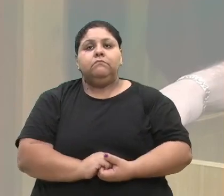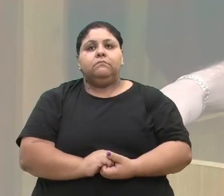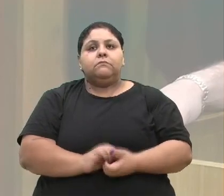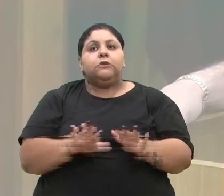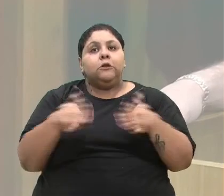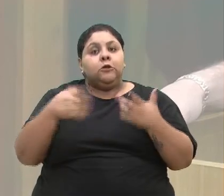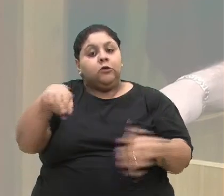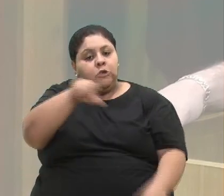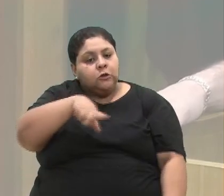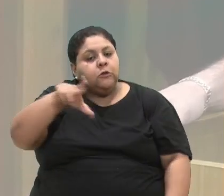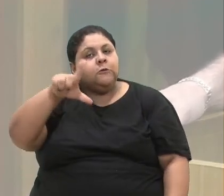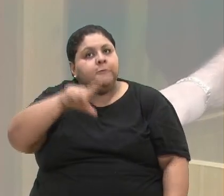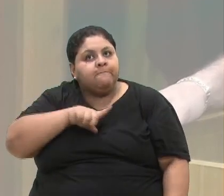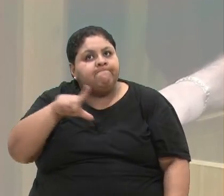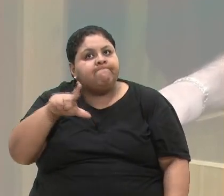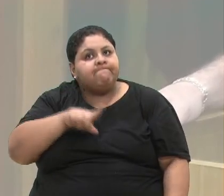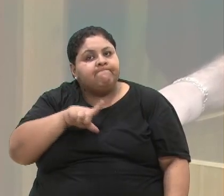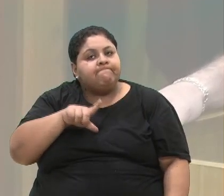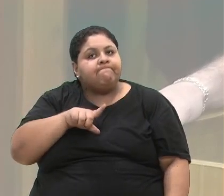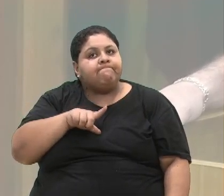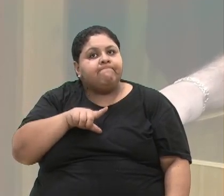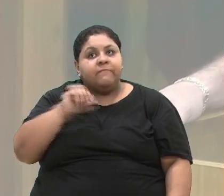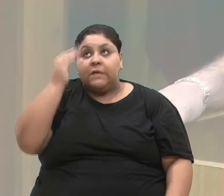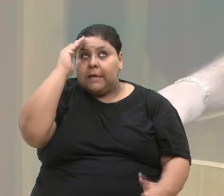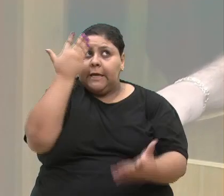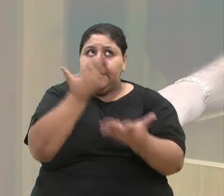Então nós temos que considerar